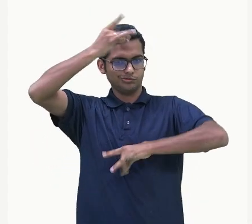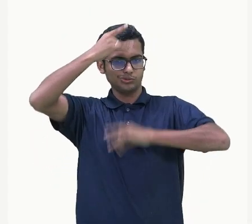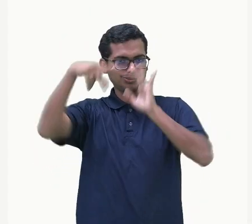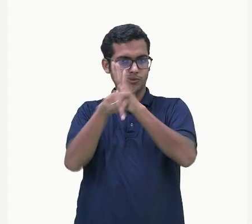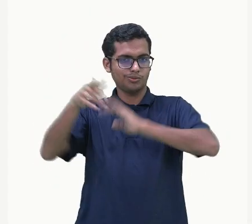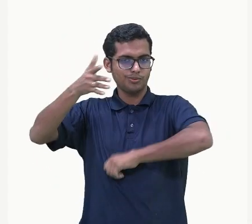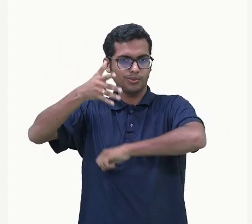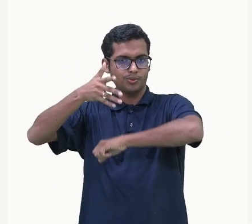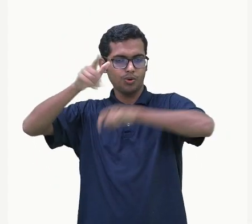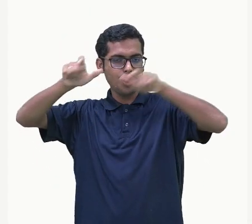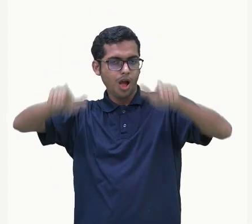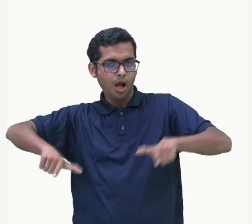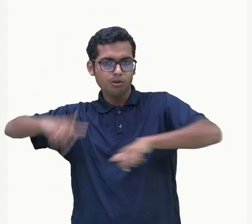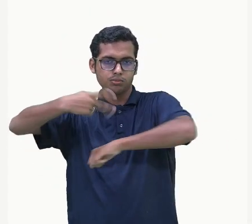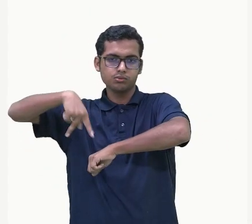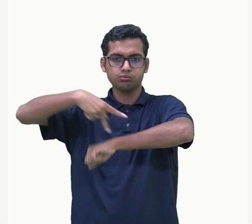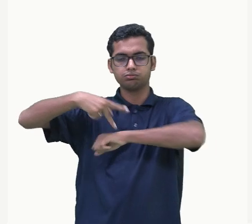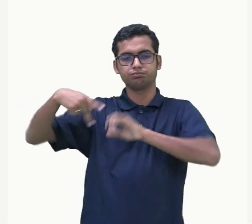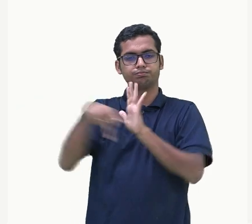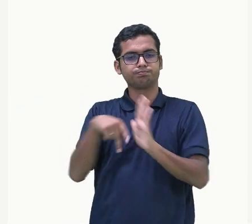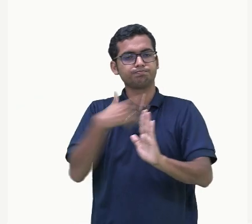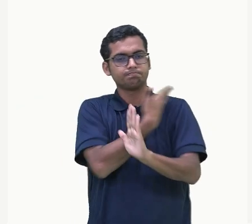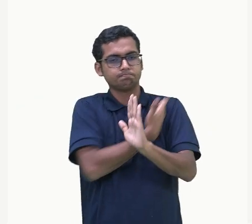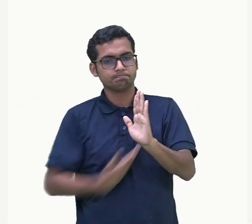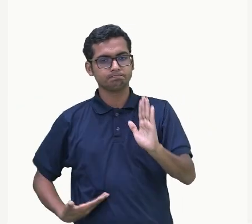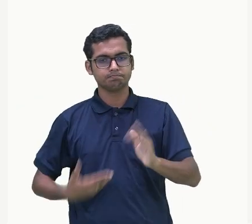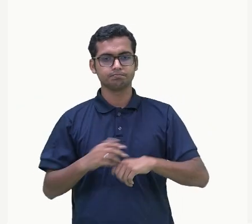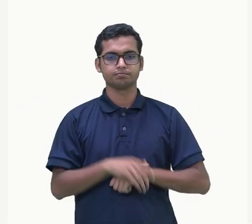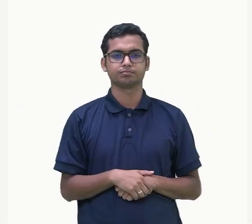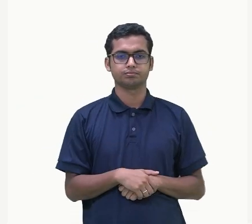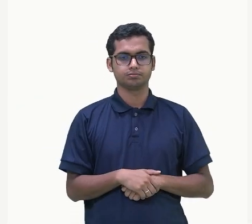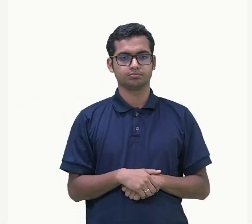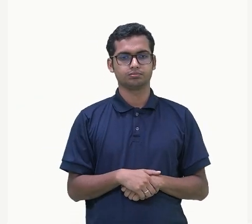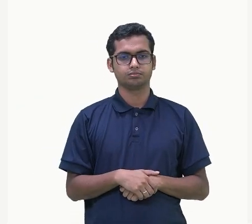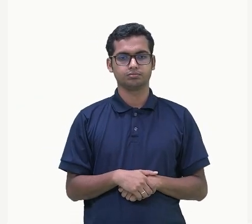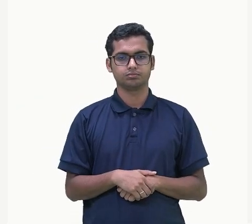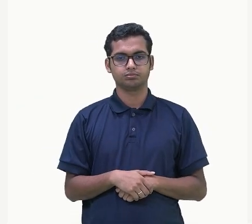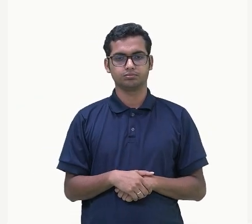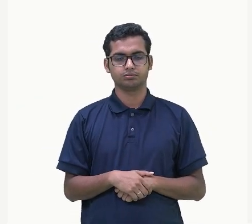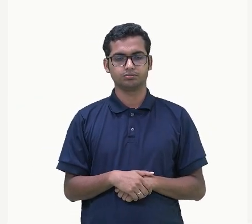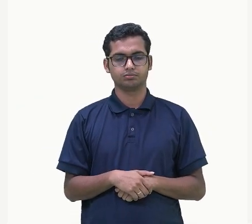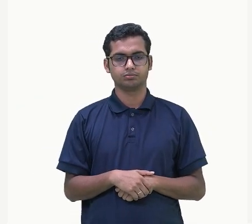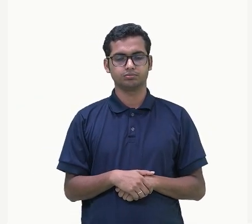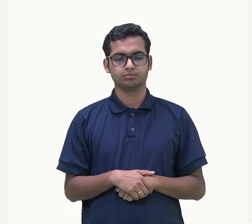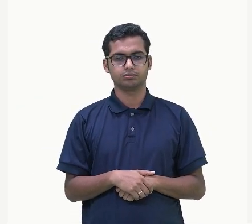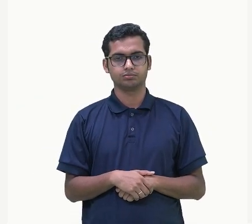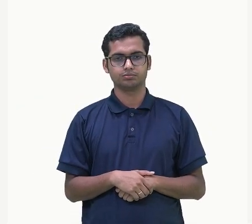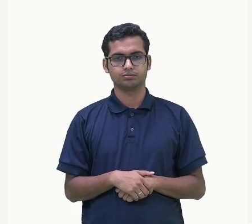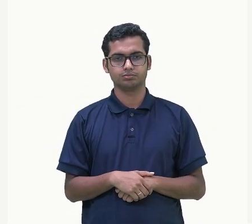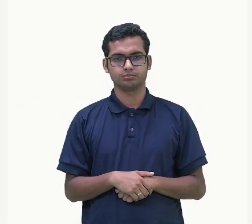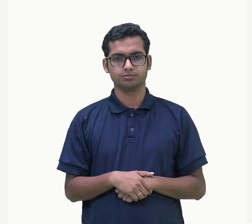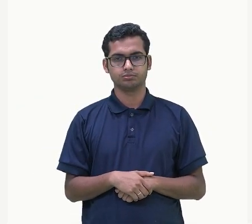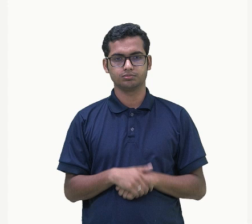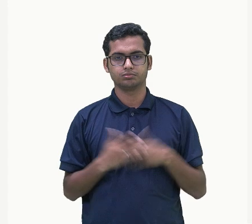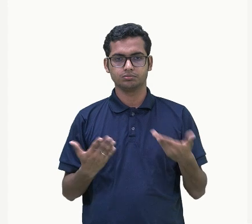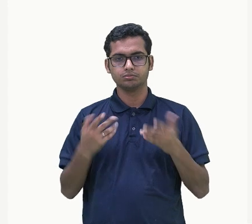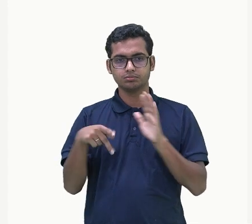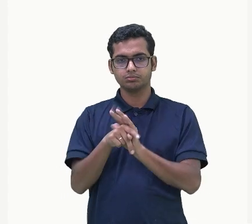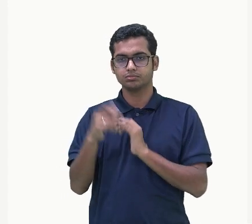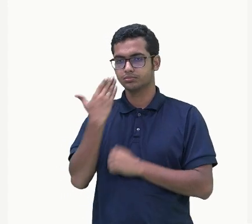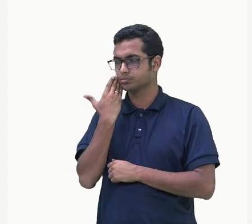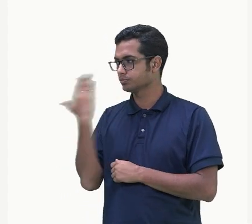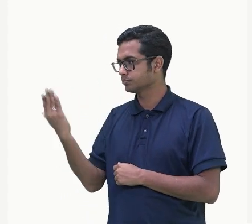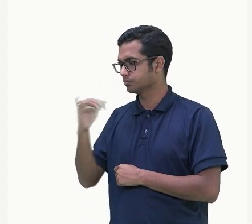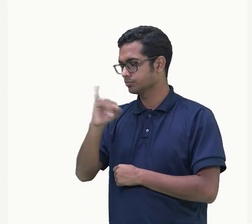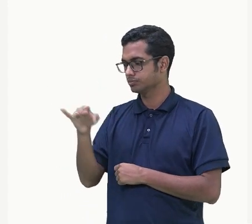O poder soberano do Estado fundia-se, portanto, à figura do rei. Inclusive, Jean Bodin dizia que, para